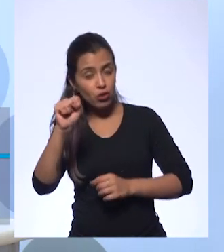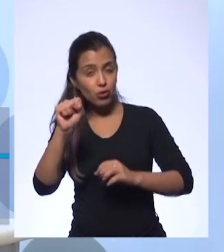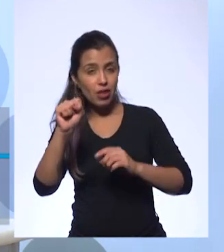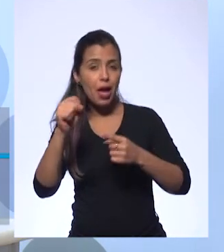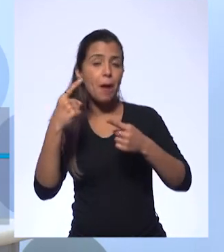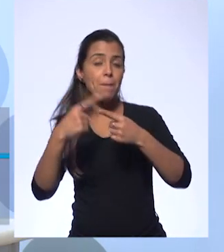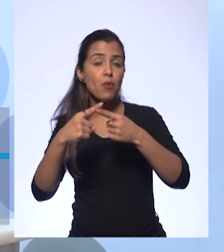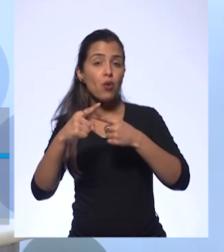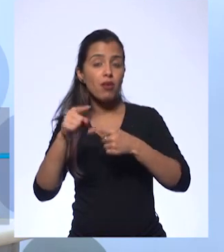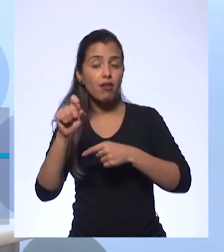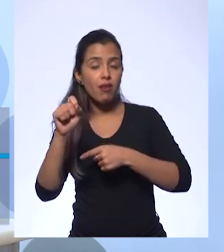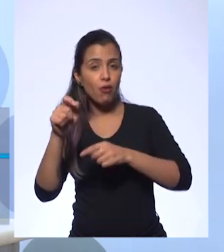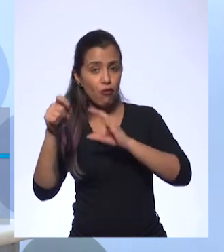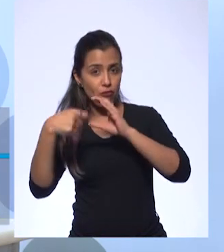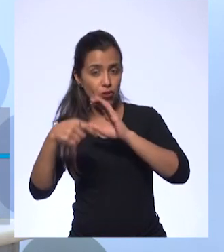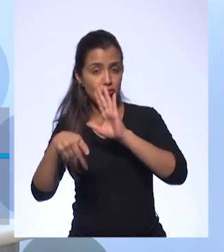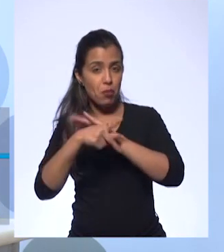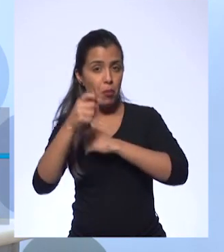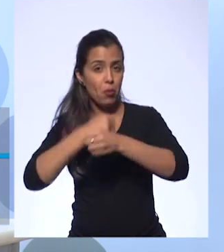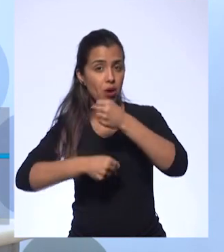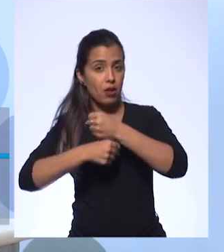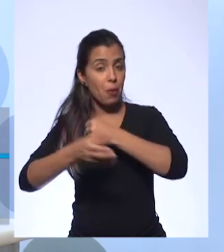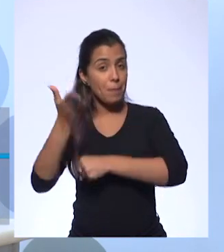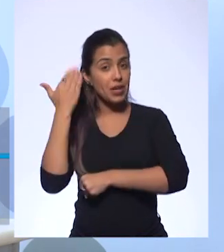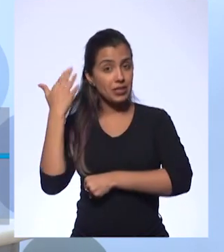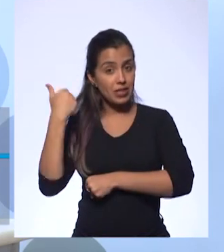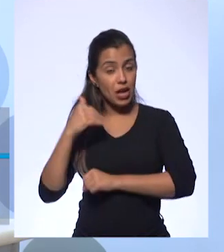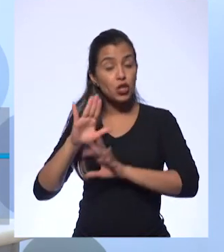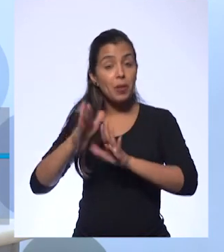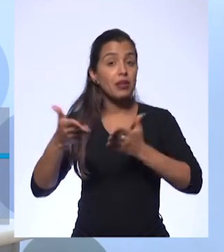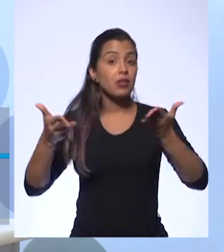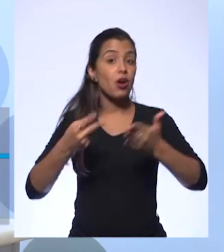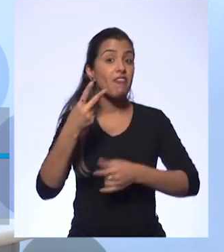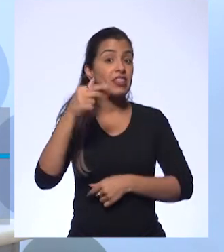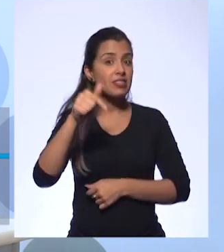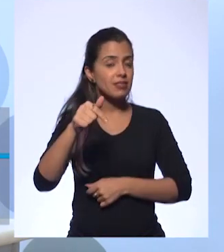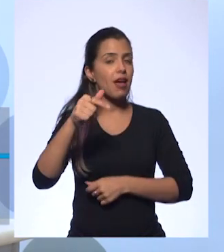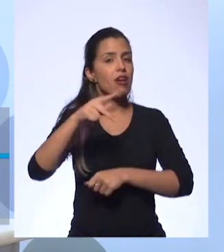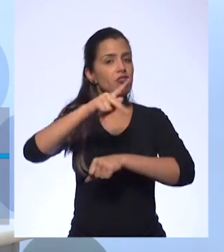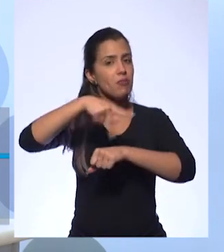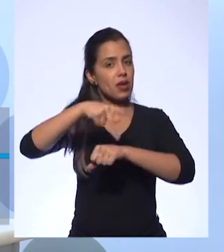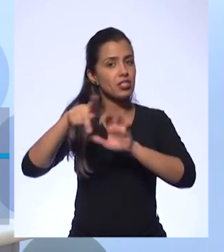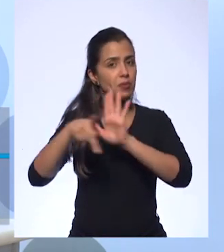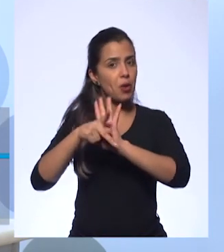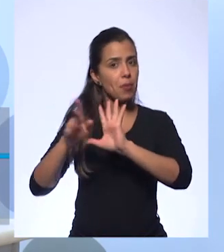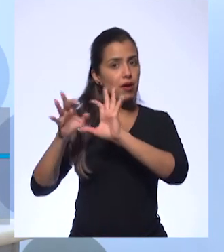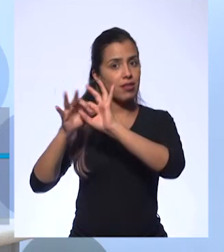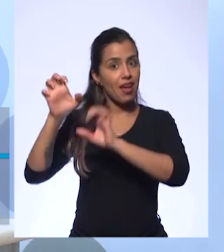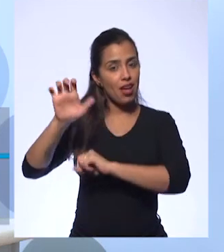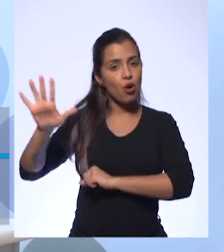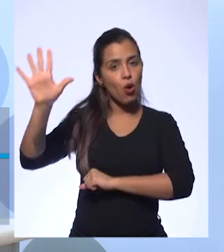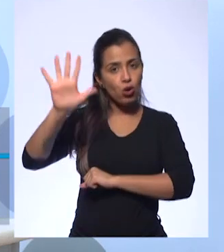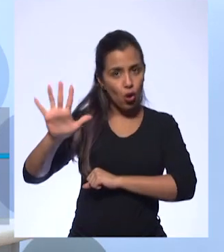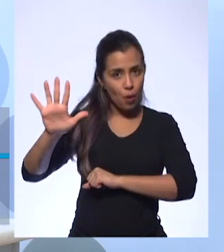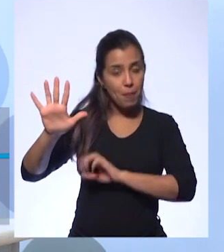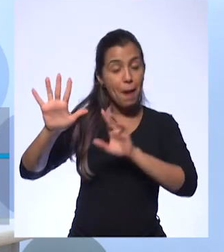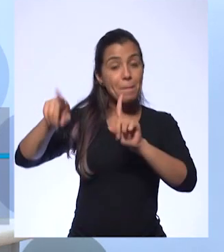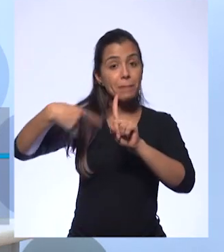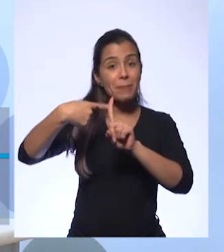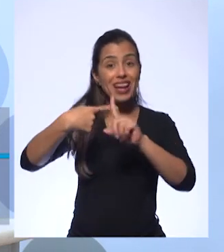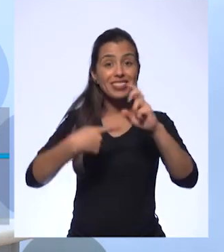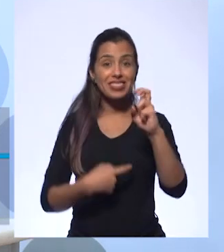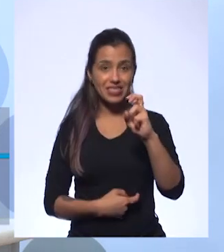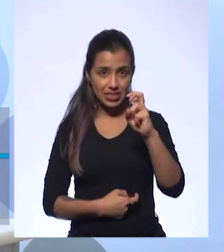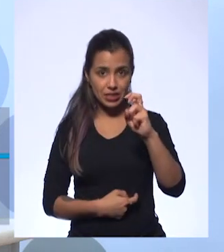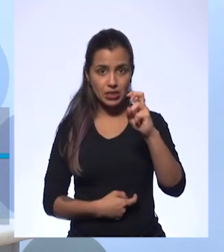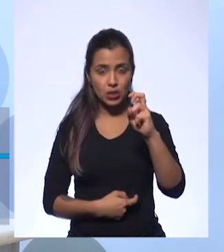é do ano passado, então ele estava ainda contando com o Reino Unido. Então, são 27 países da Europa, mais 5 países